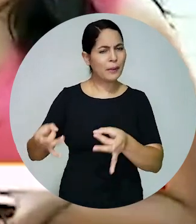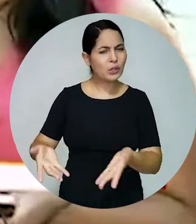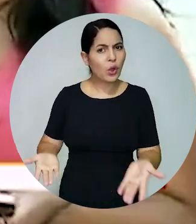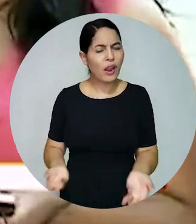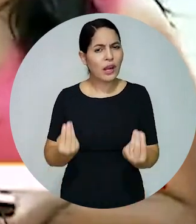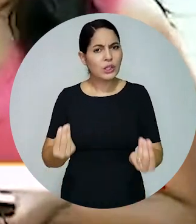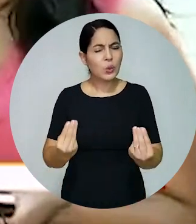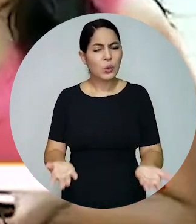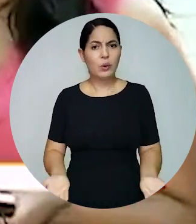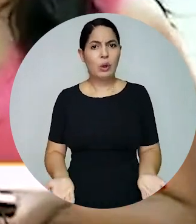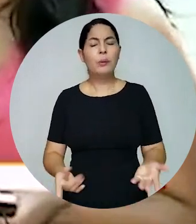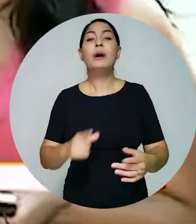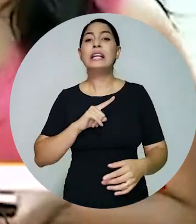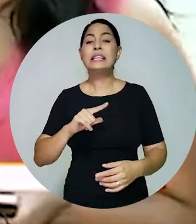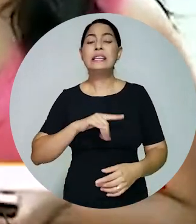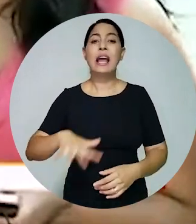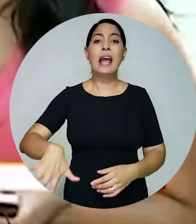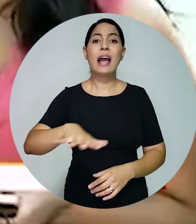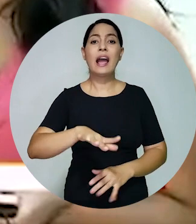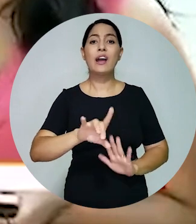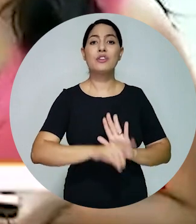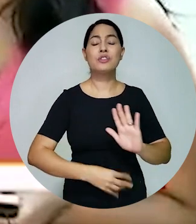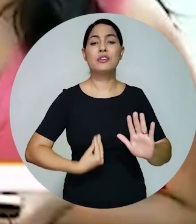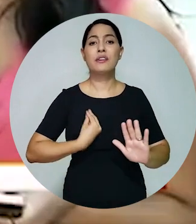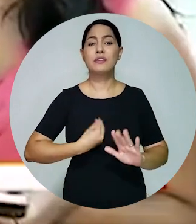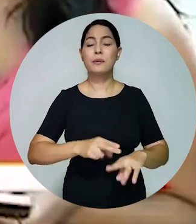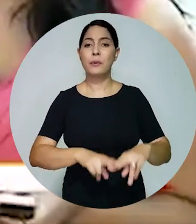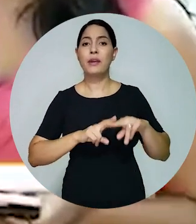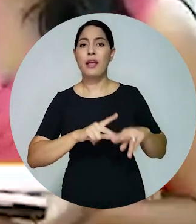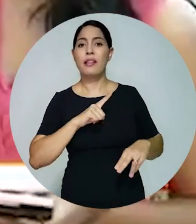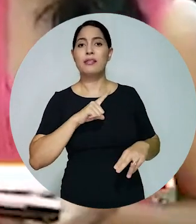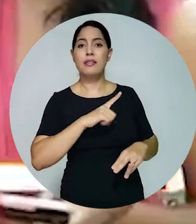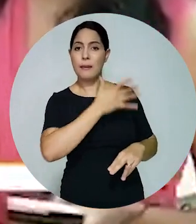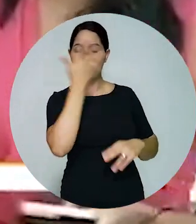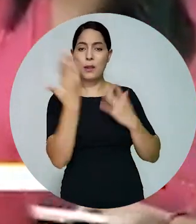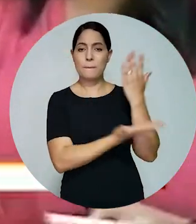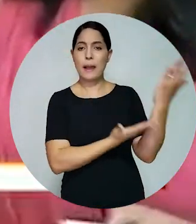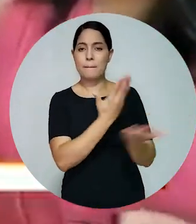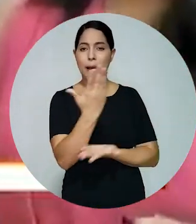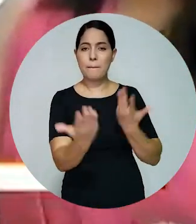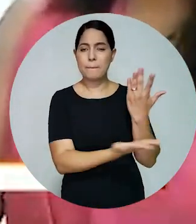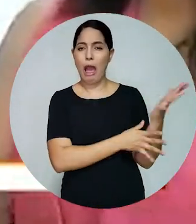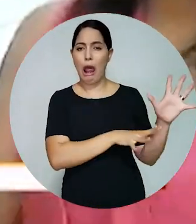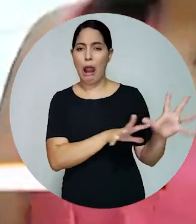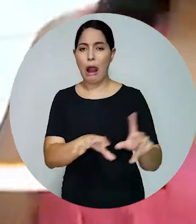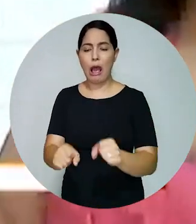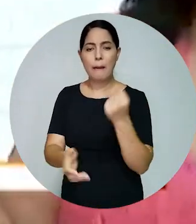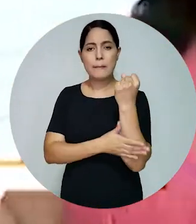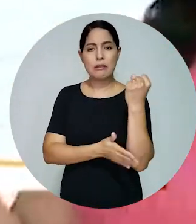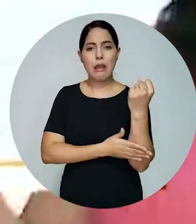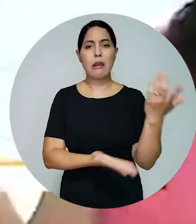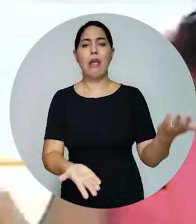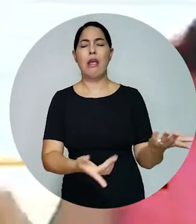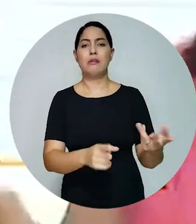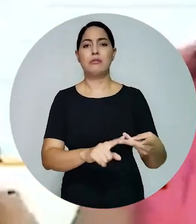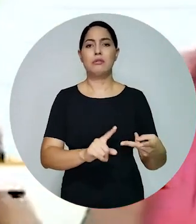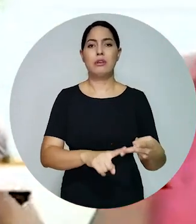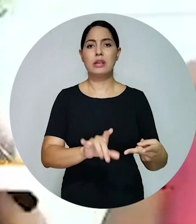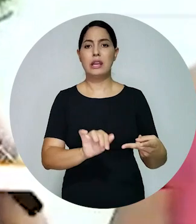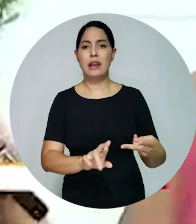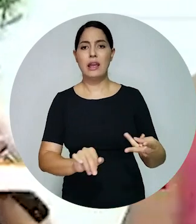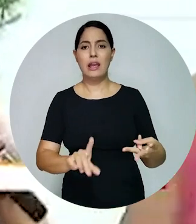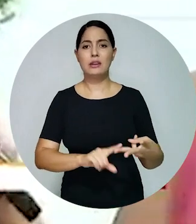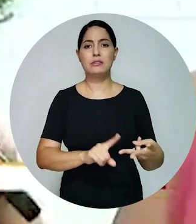abandonadas, o direito à vida, já visto que estão cercados, seja por madeireiros, poceiros, grileiros, invasores